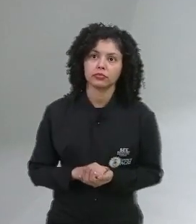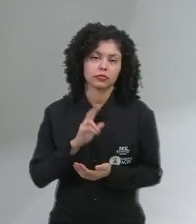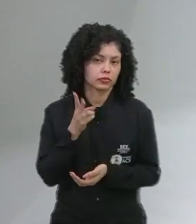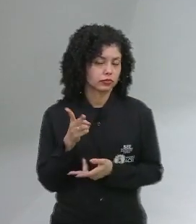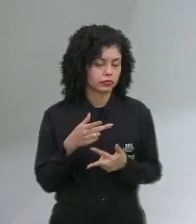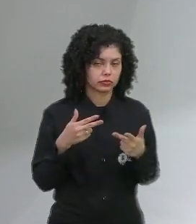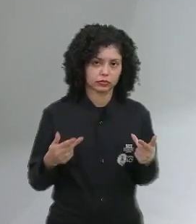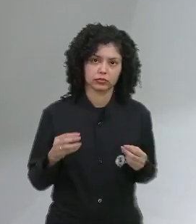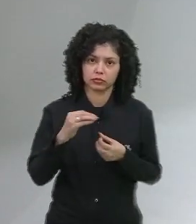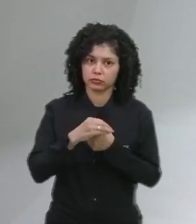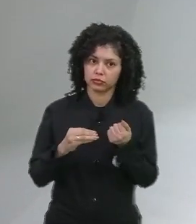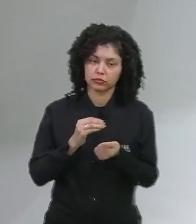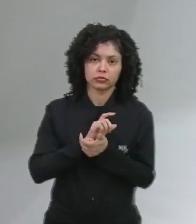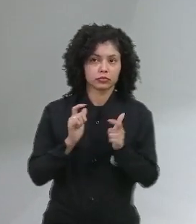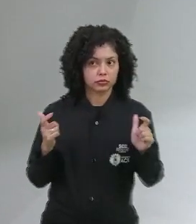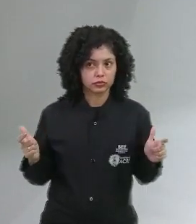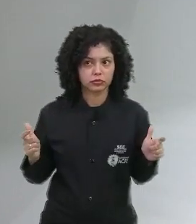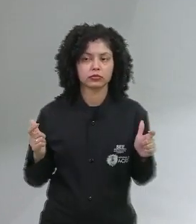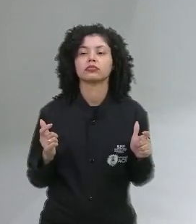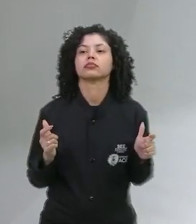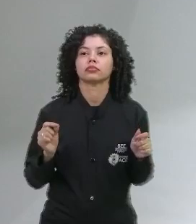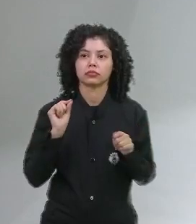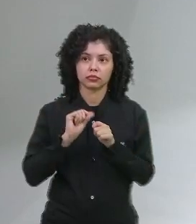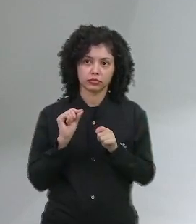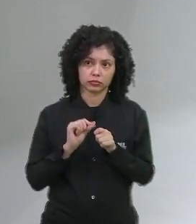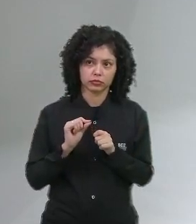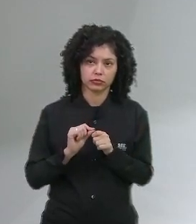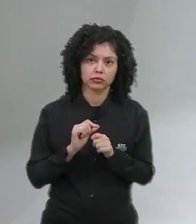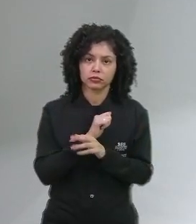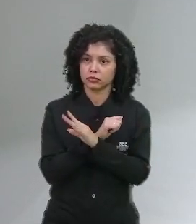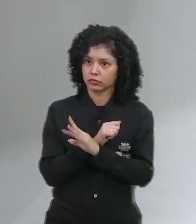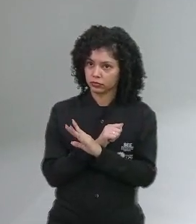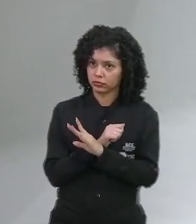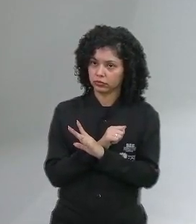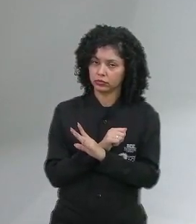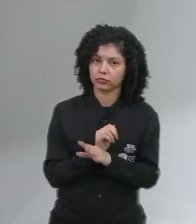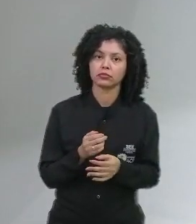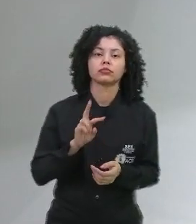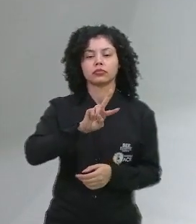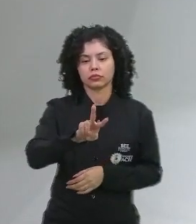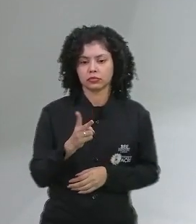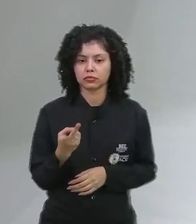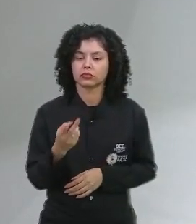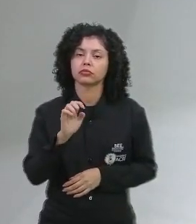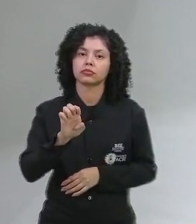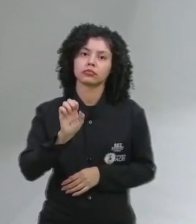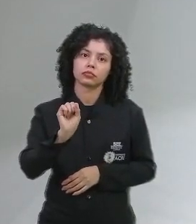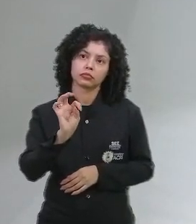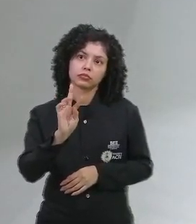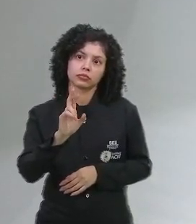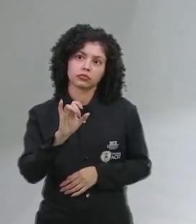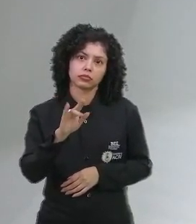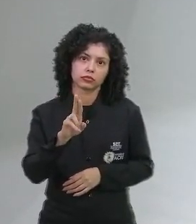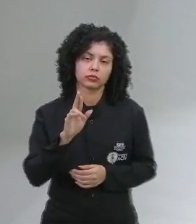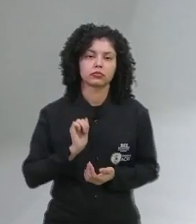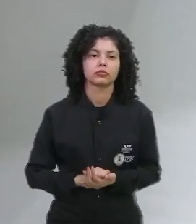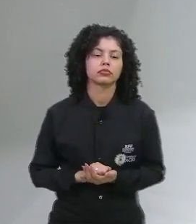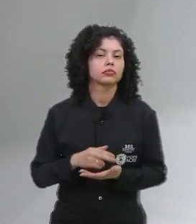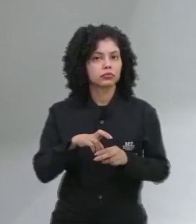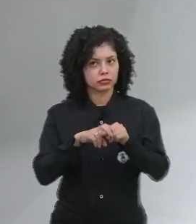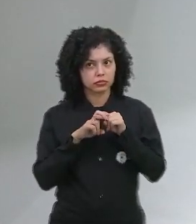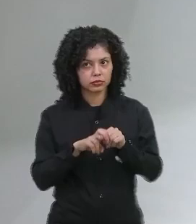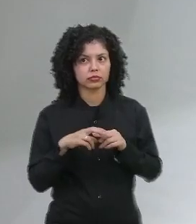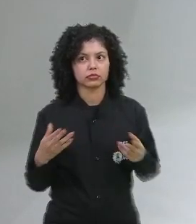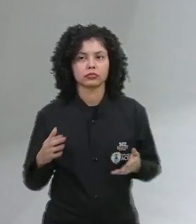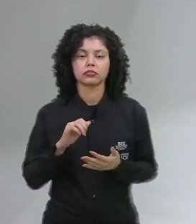mesma forma, molécula grande, e vou fazer esse ácido carboxílico se converter em um éster. Então, vou criar um éster, por isso que